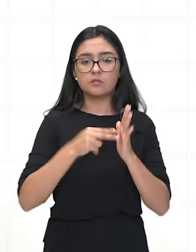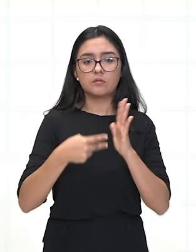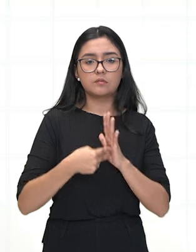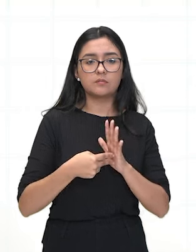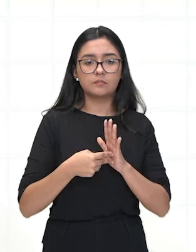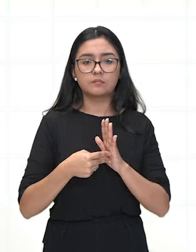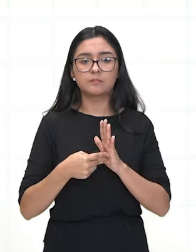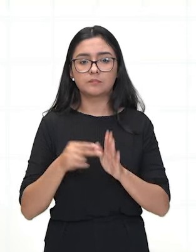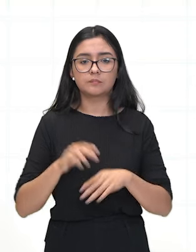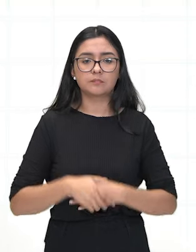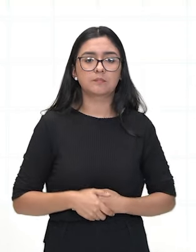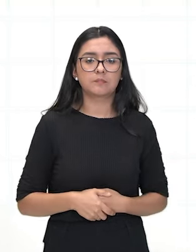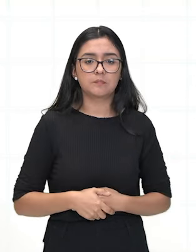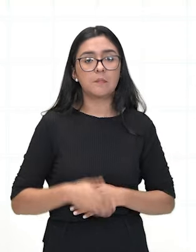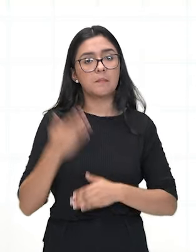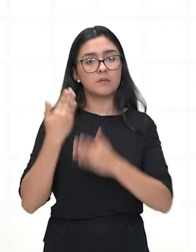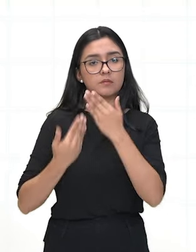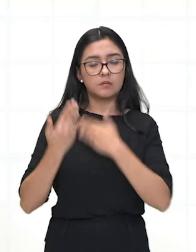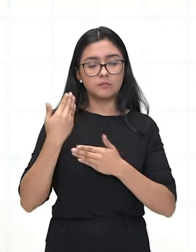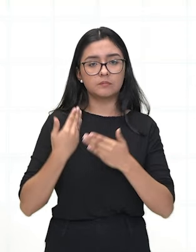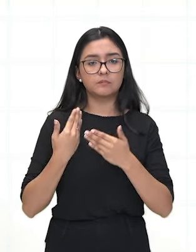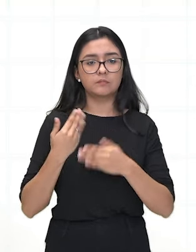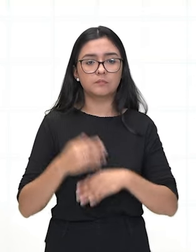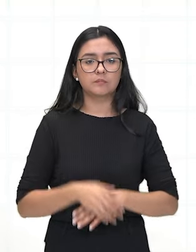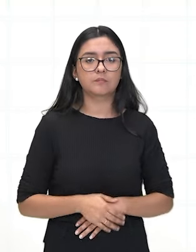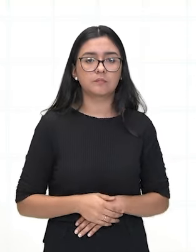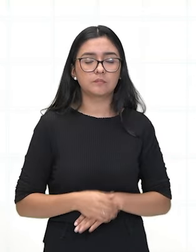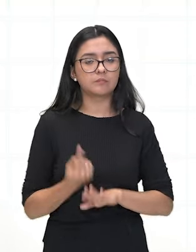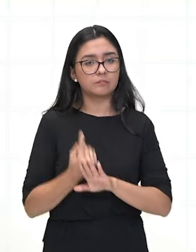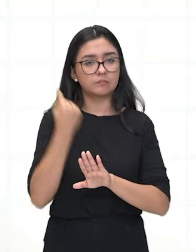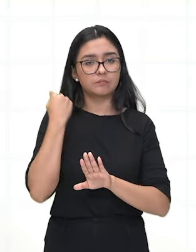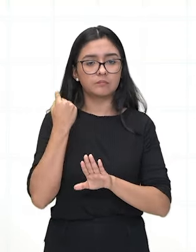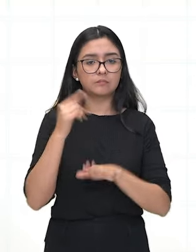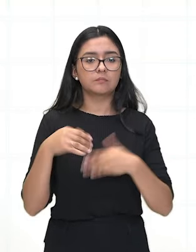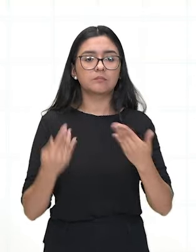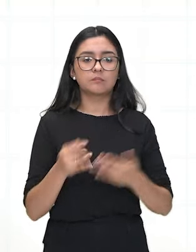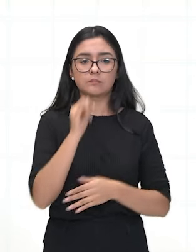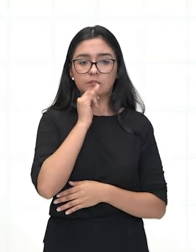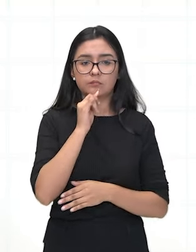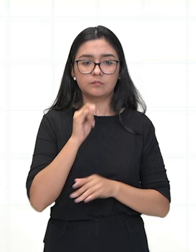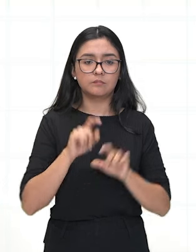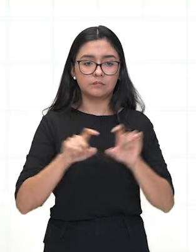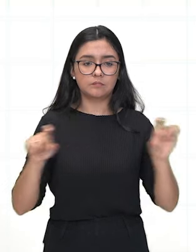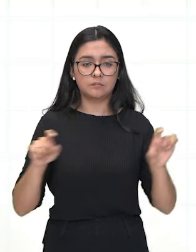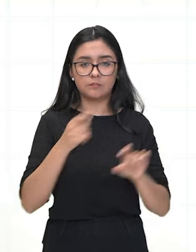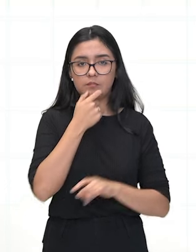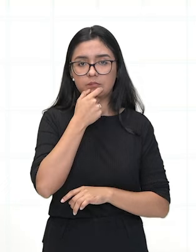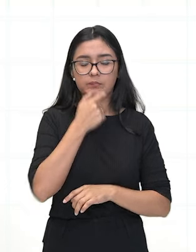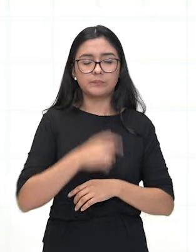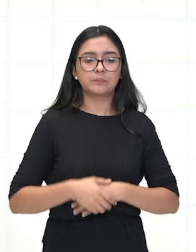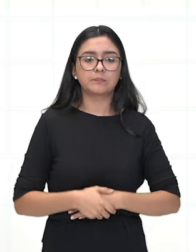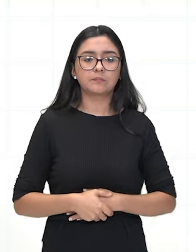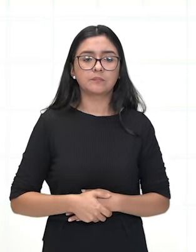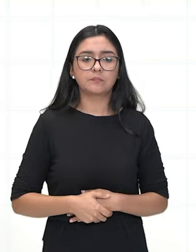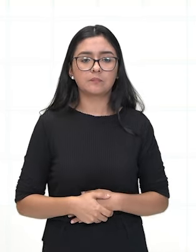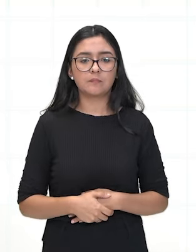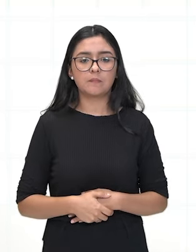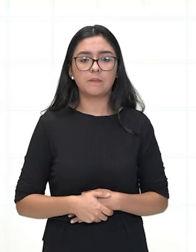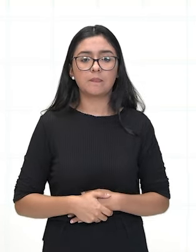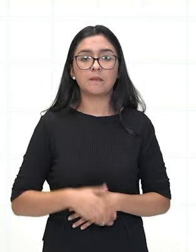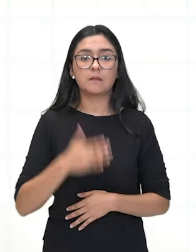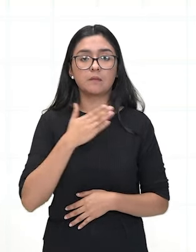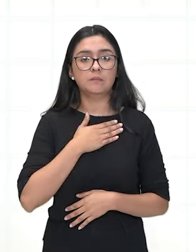atrás ou passado o meu exemplo diz o seguinte my father meu